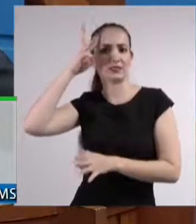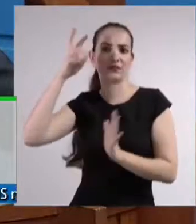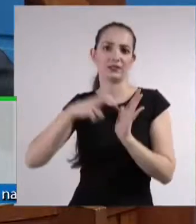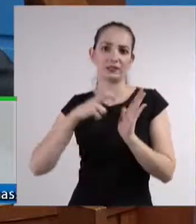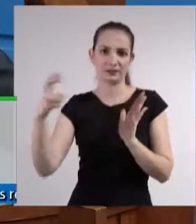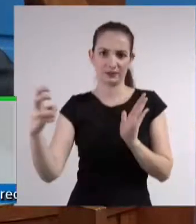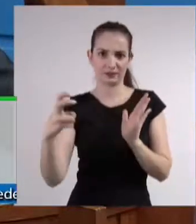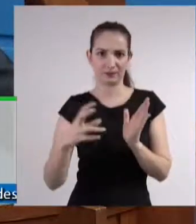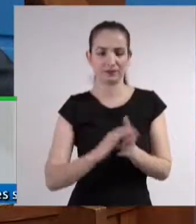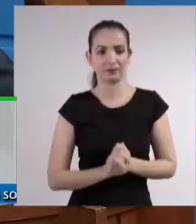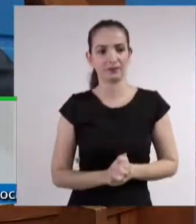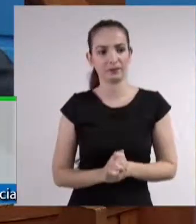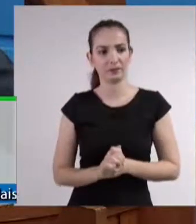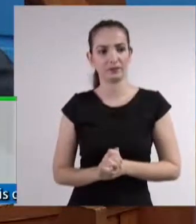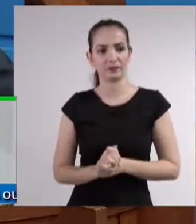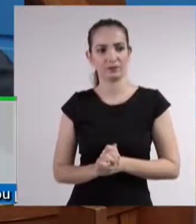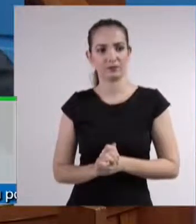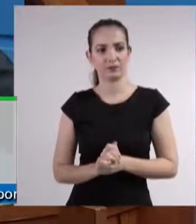manhã.